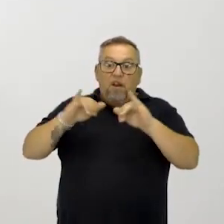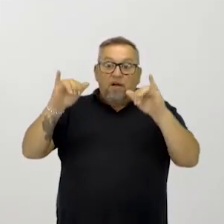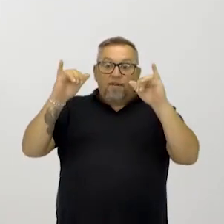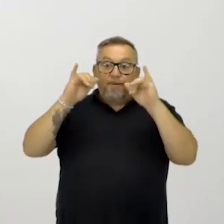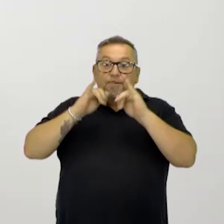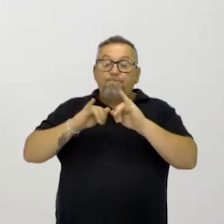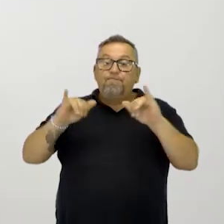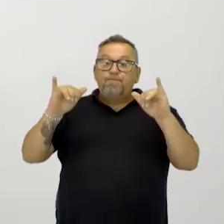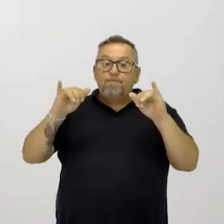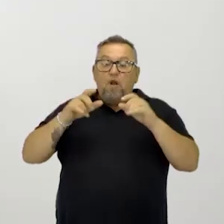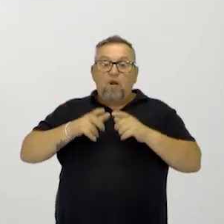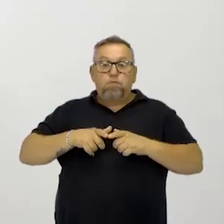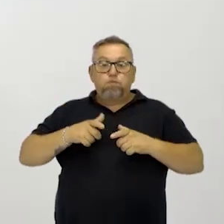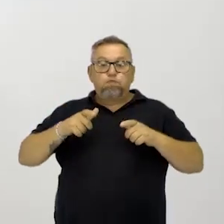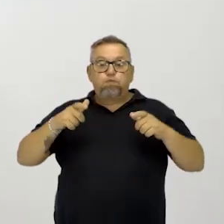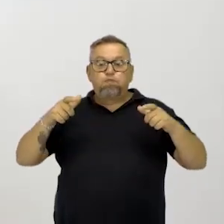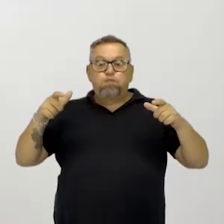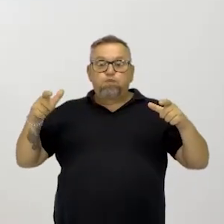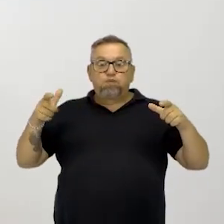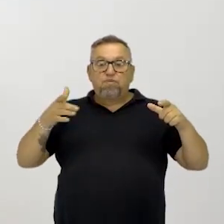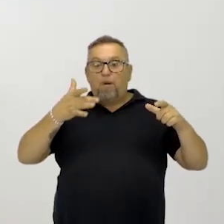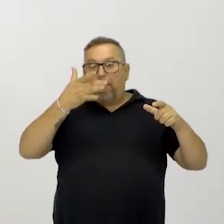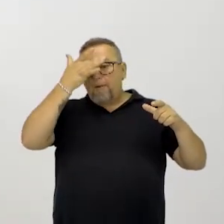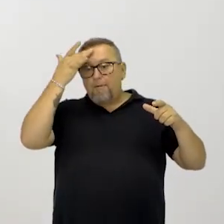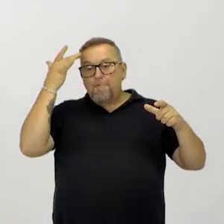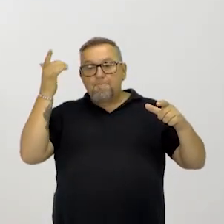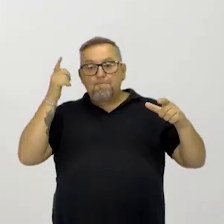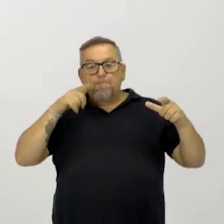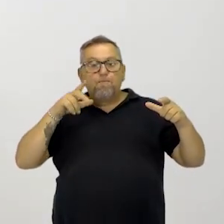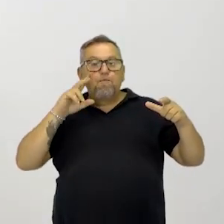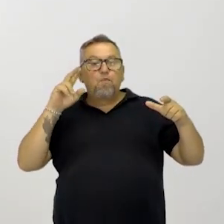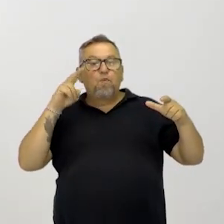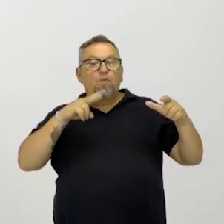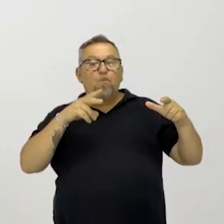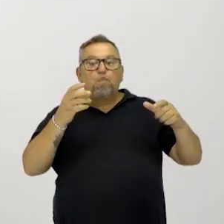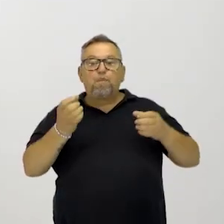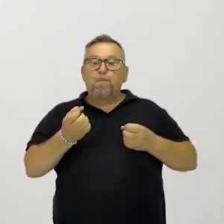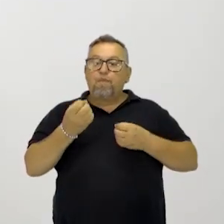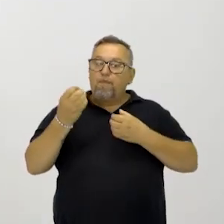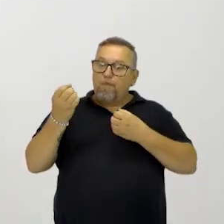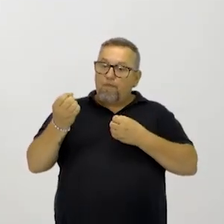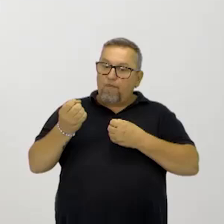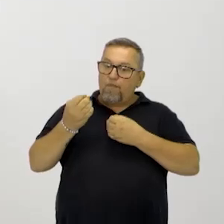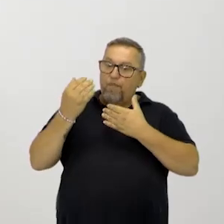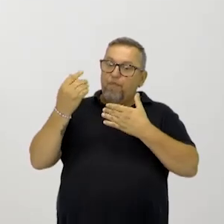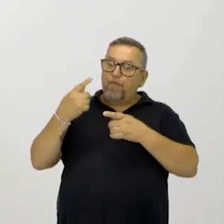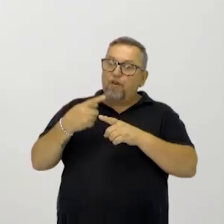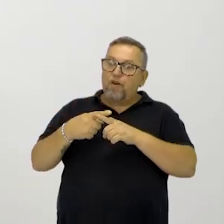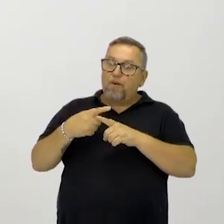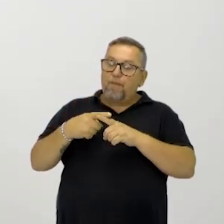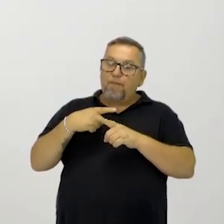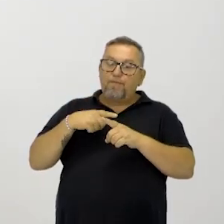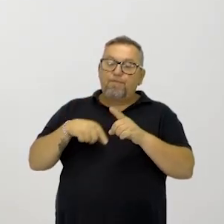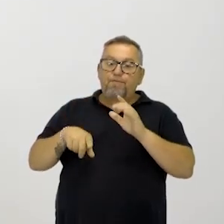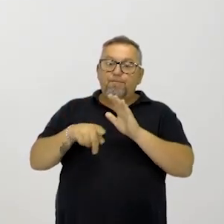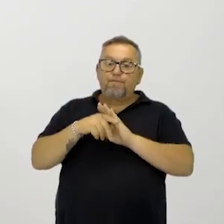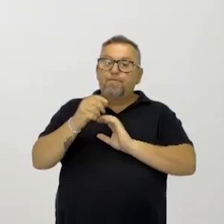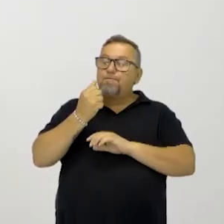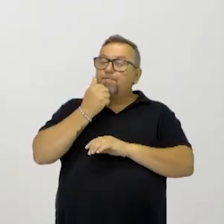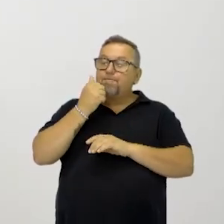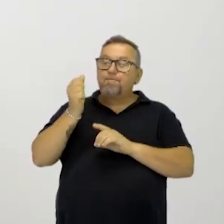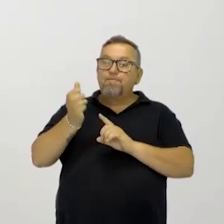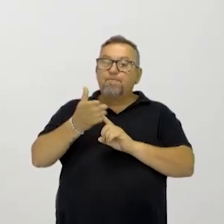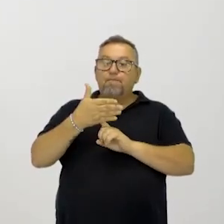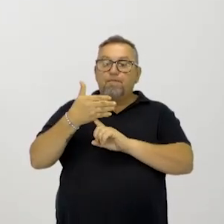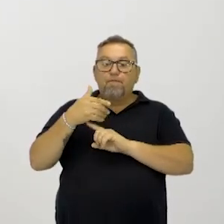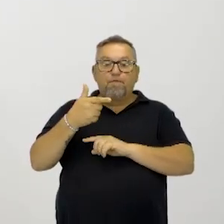o objetivo é ampliar, que mais pessoas tenham acesso àquela informação. Até porque, principalmente na área das ciências, tecnologias,